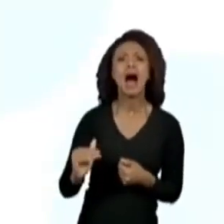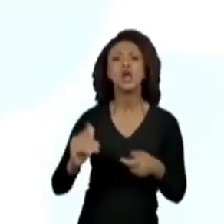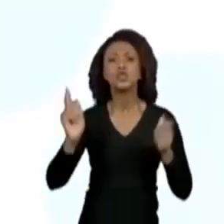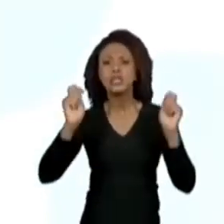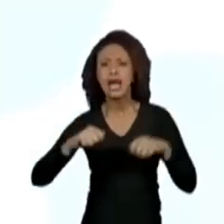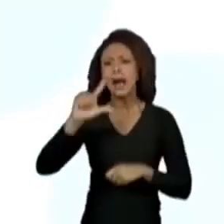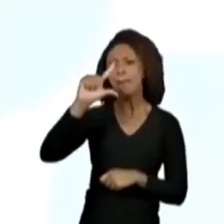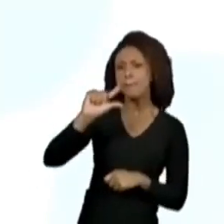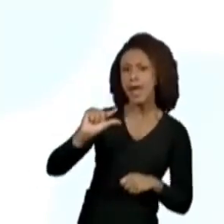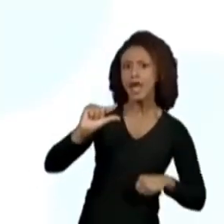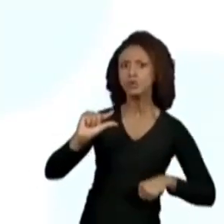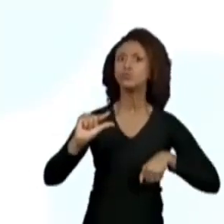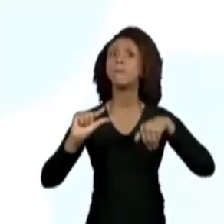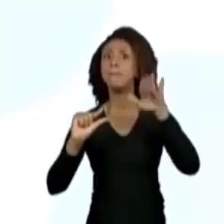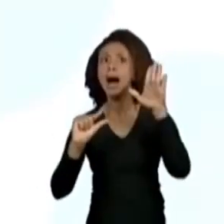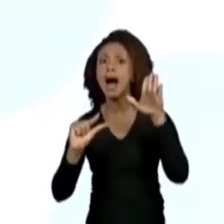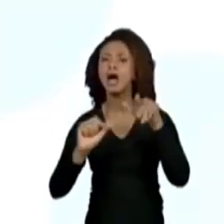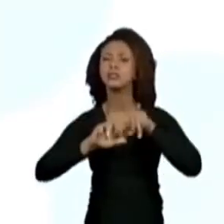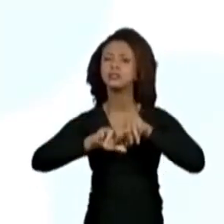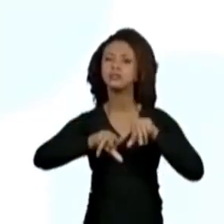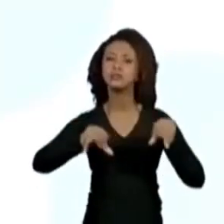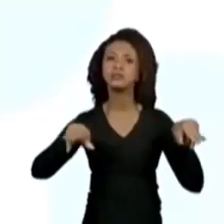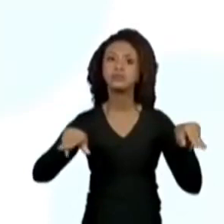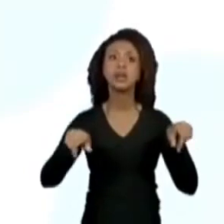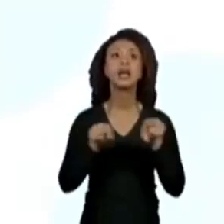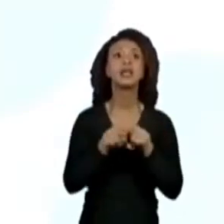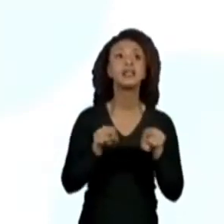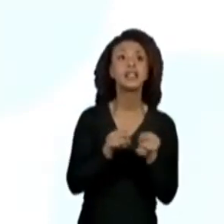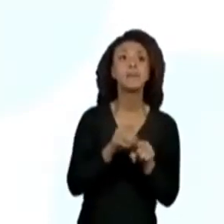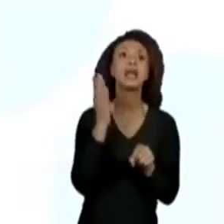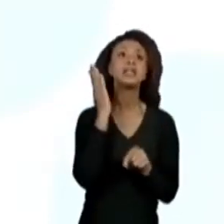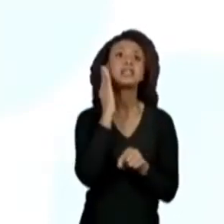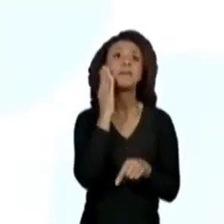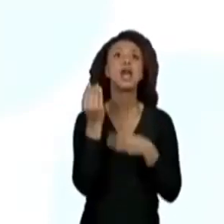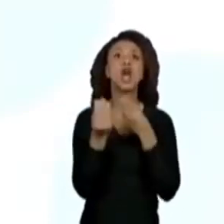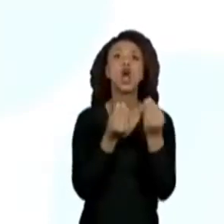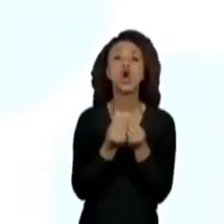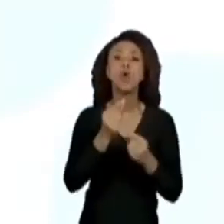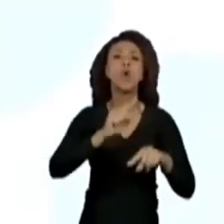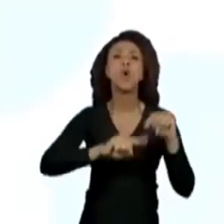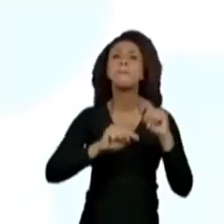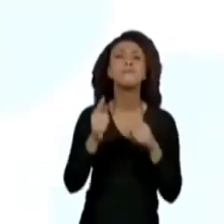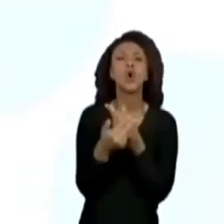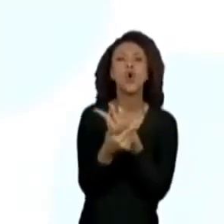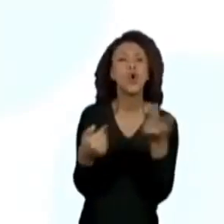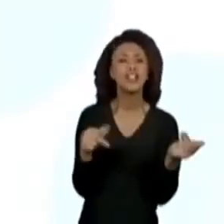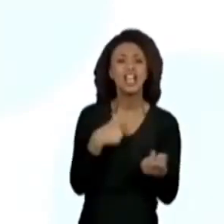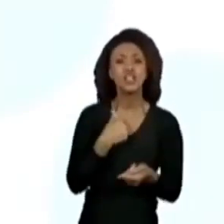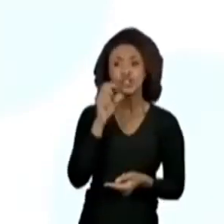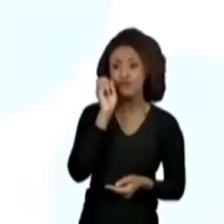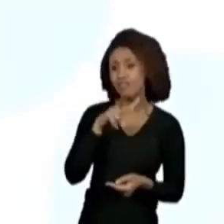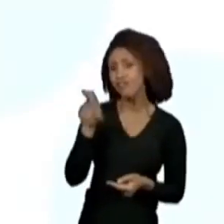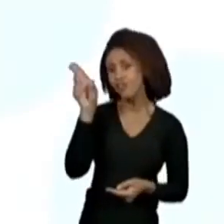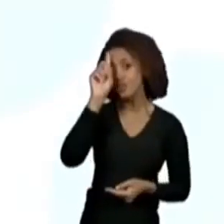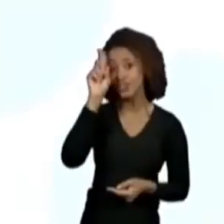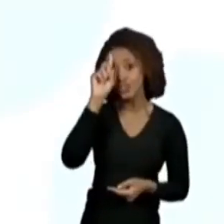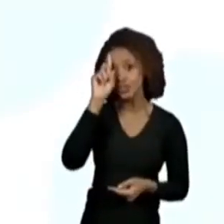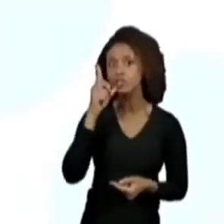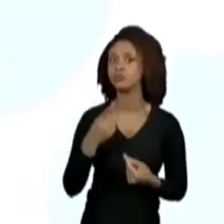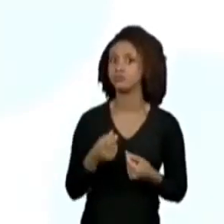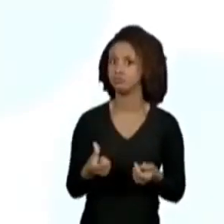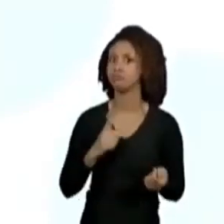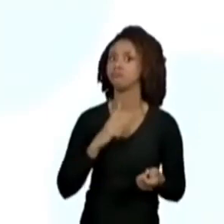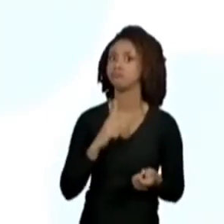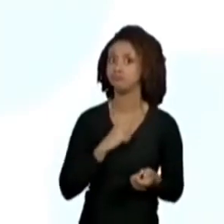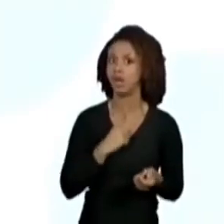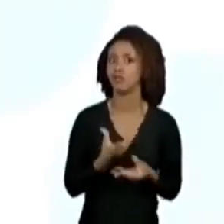cabe menos, entre outros, para ordenar objetos de uso cotidiano. Parece que é bastante coisa, não